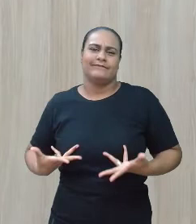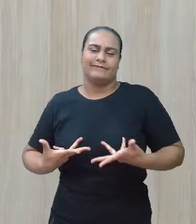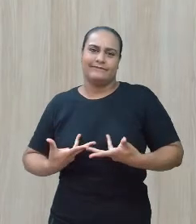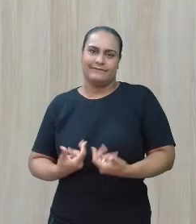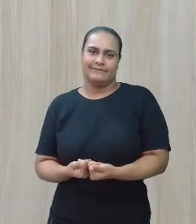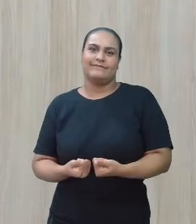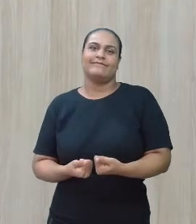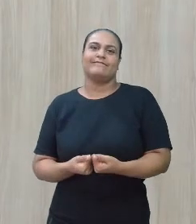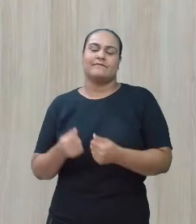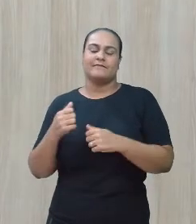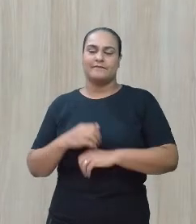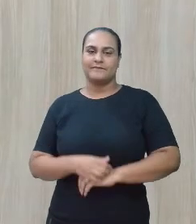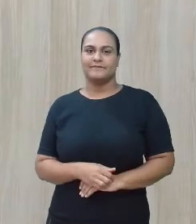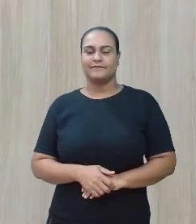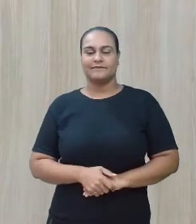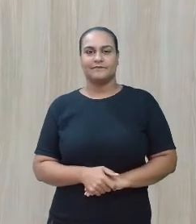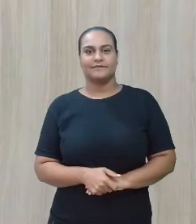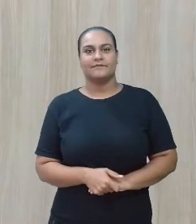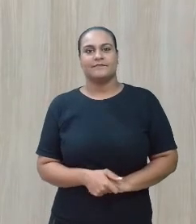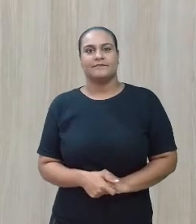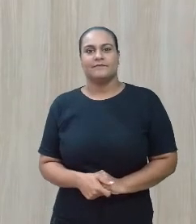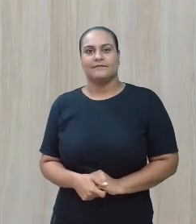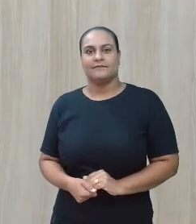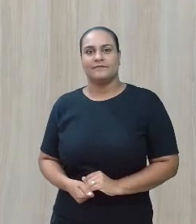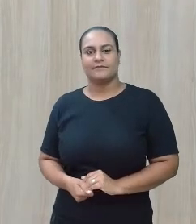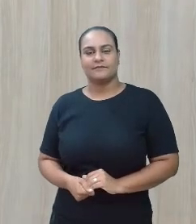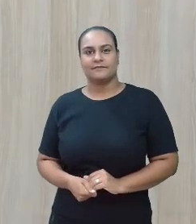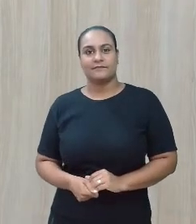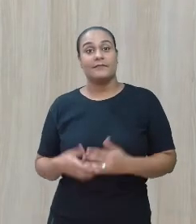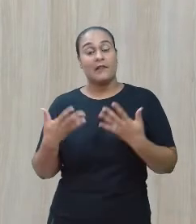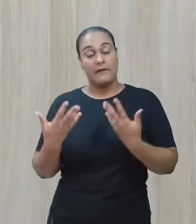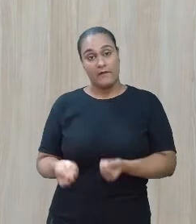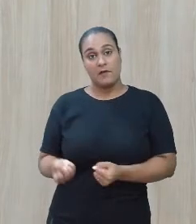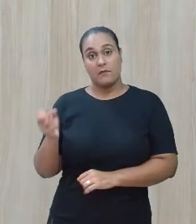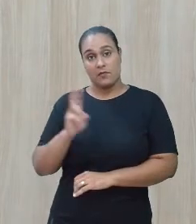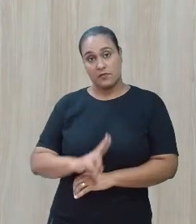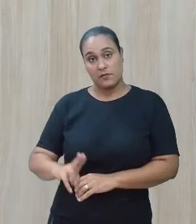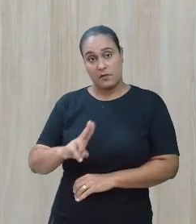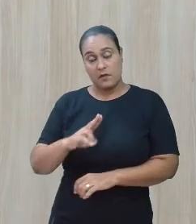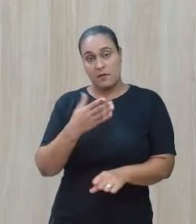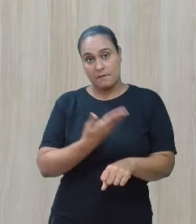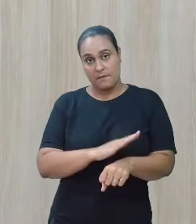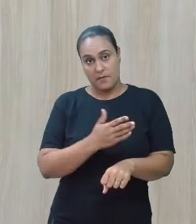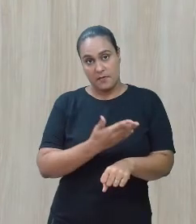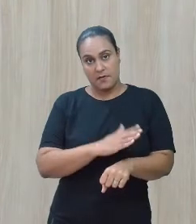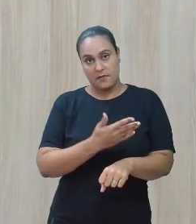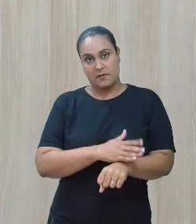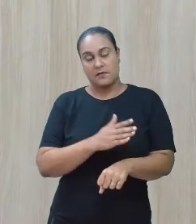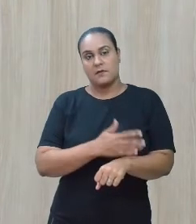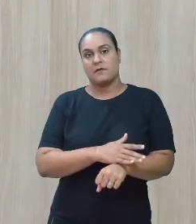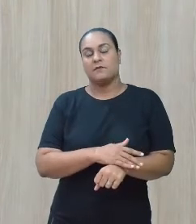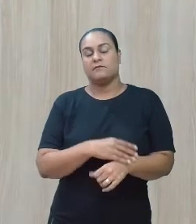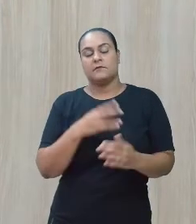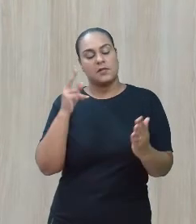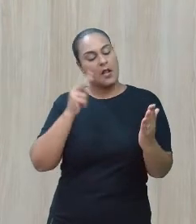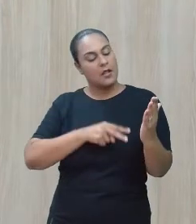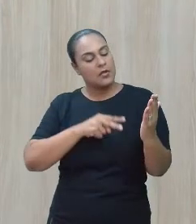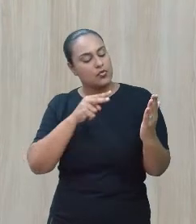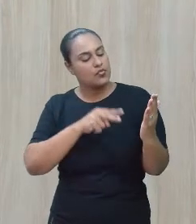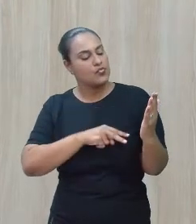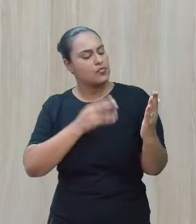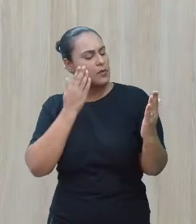nosso cérebro. Então, vamos usar, praticar, não é? Essa interpretação